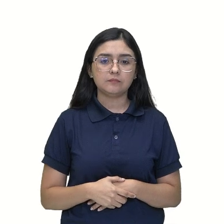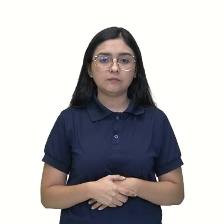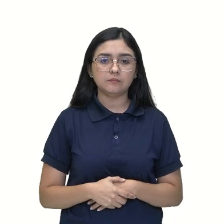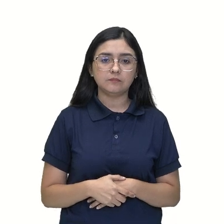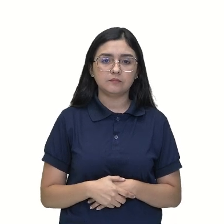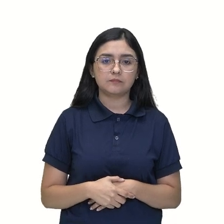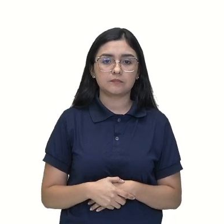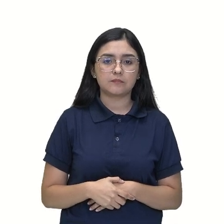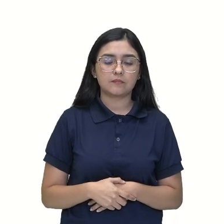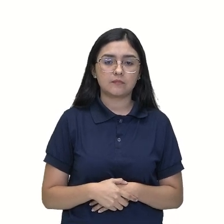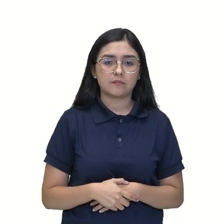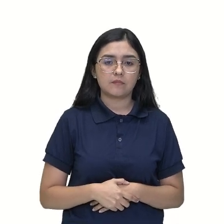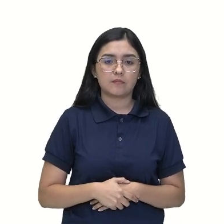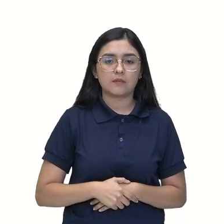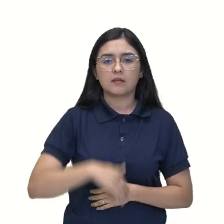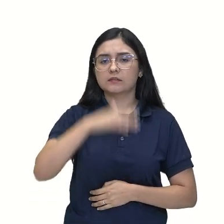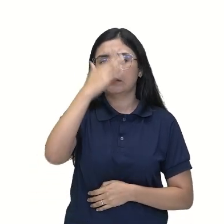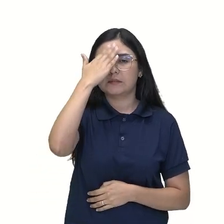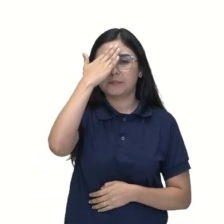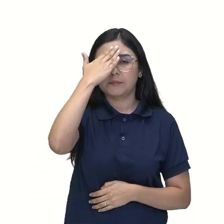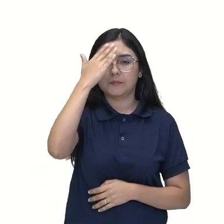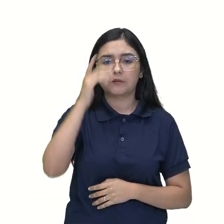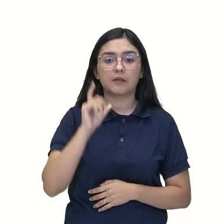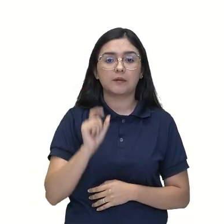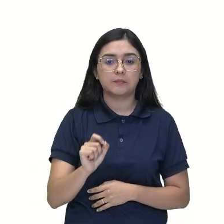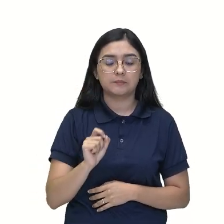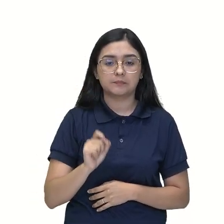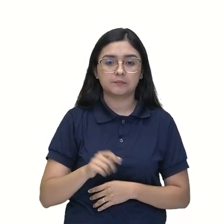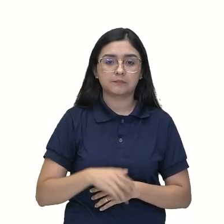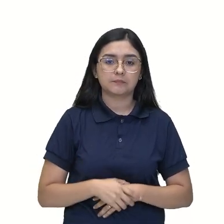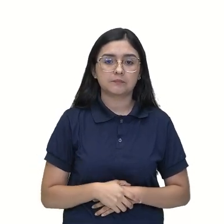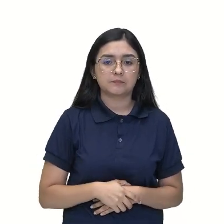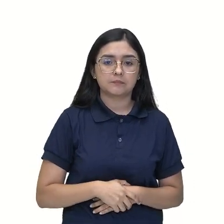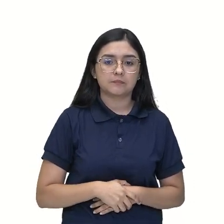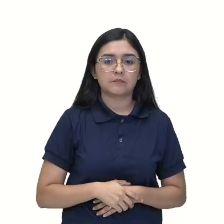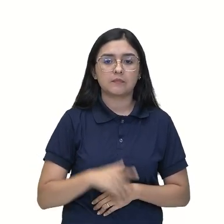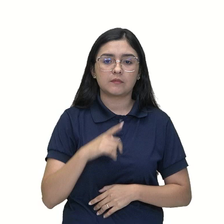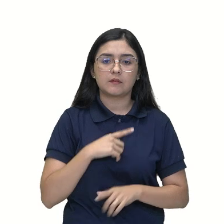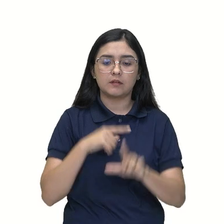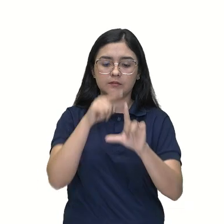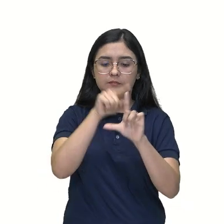tá? Nós já sabemos que esse eixo aqui